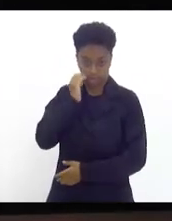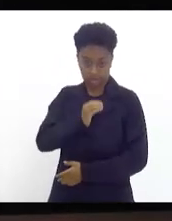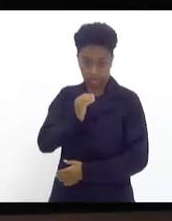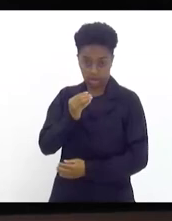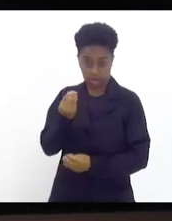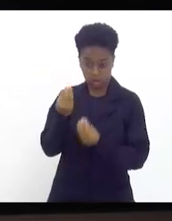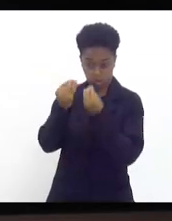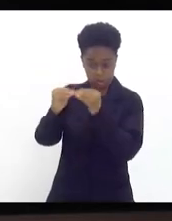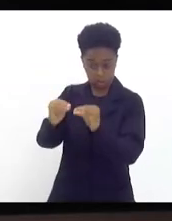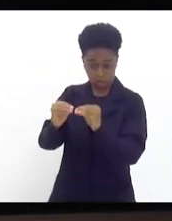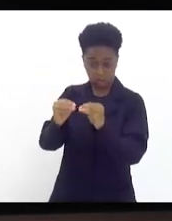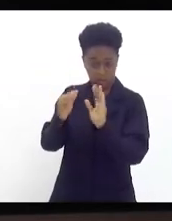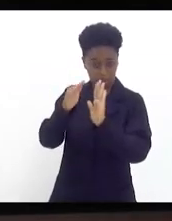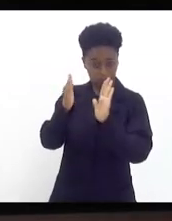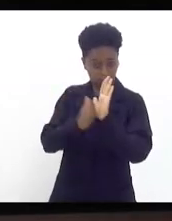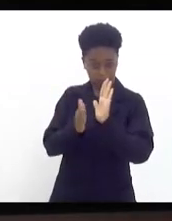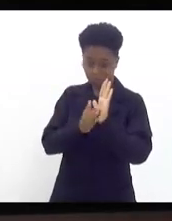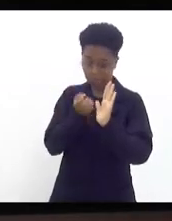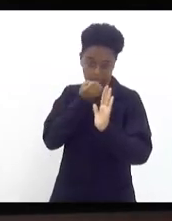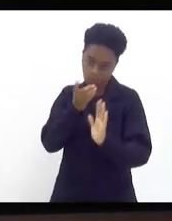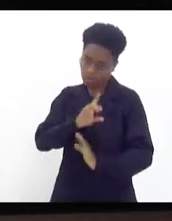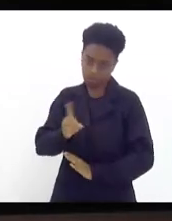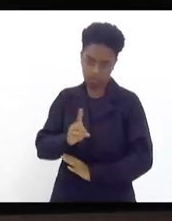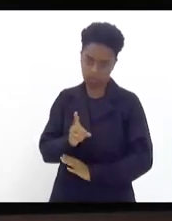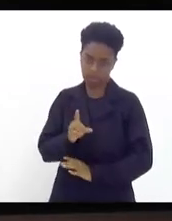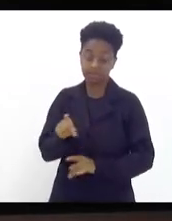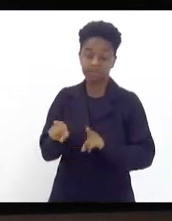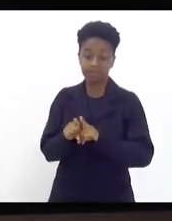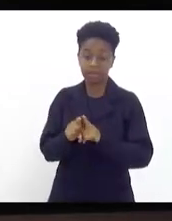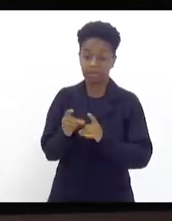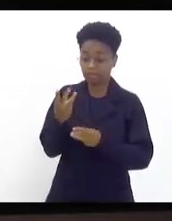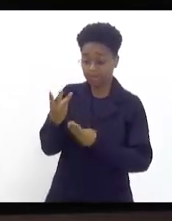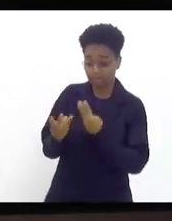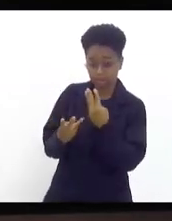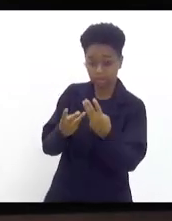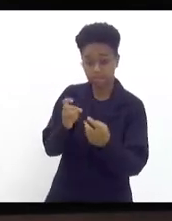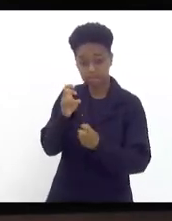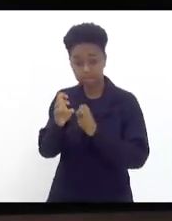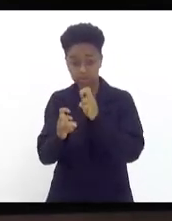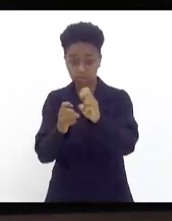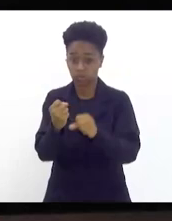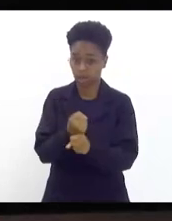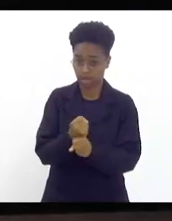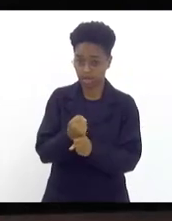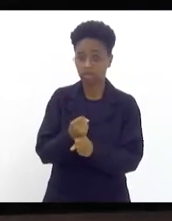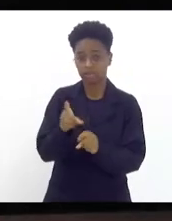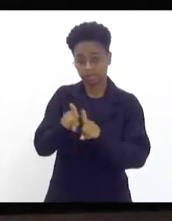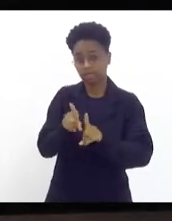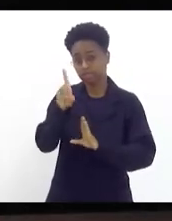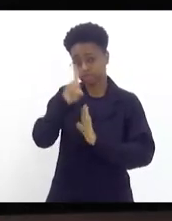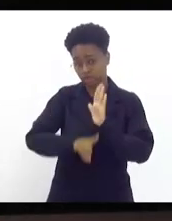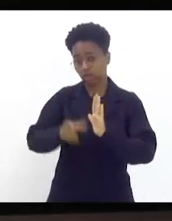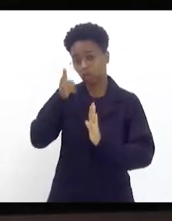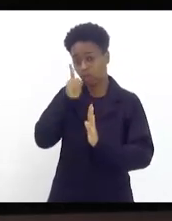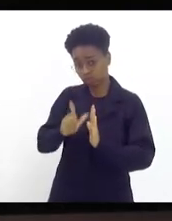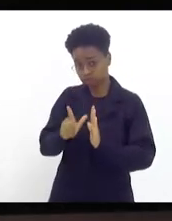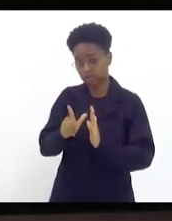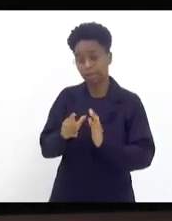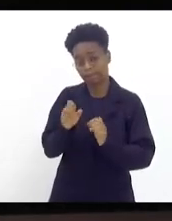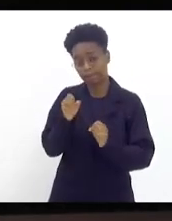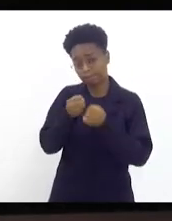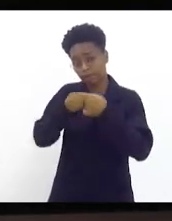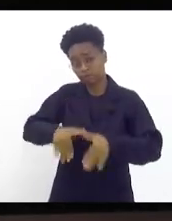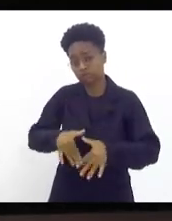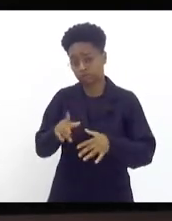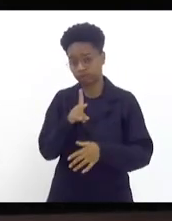com o tempo e por exemplo o triênio e o quinquênio que foram direitos conquistados também estão muito afetados com isso